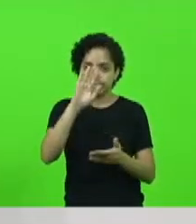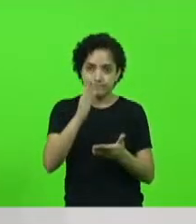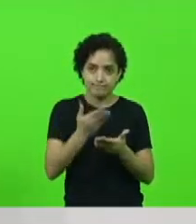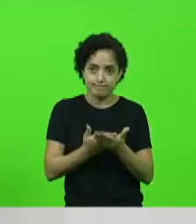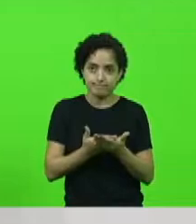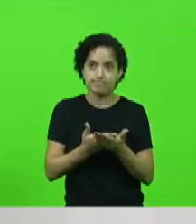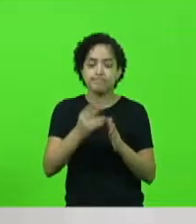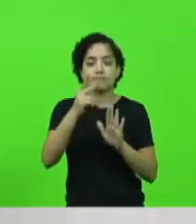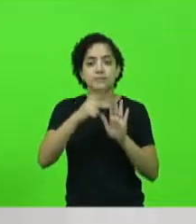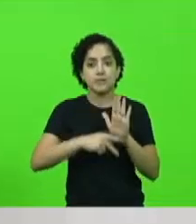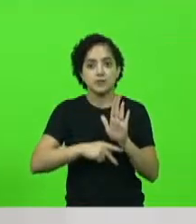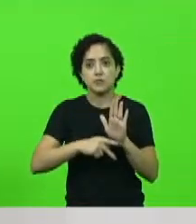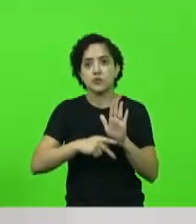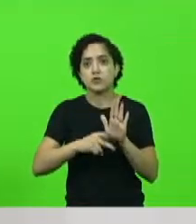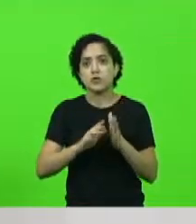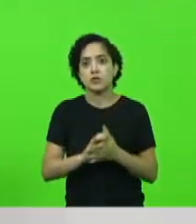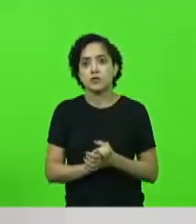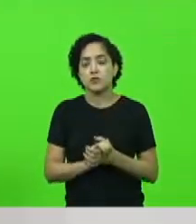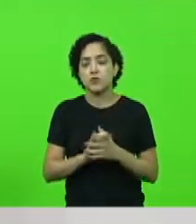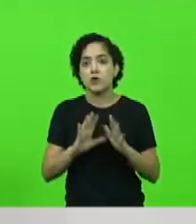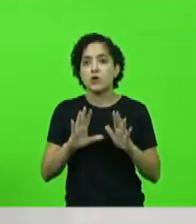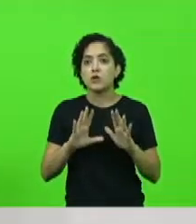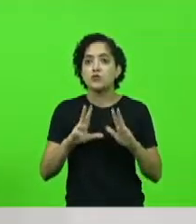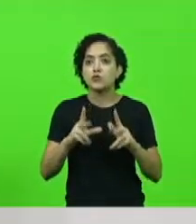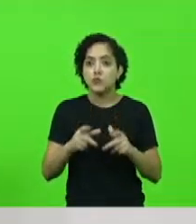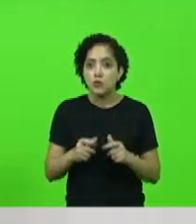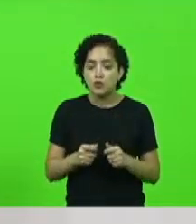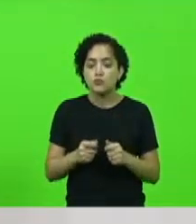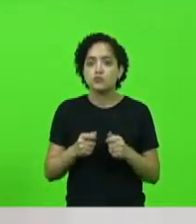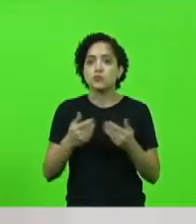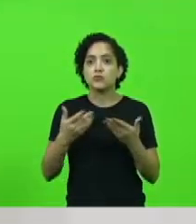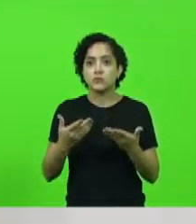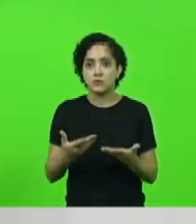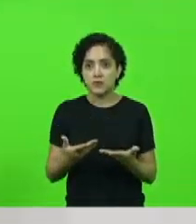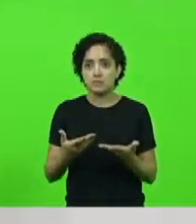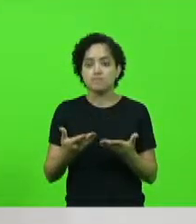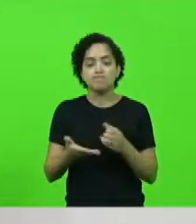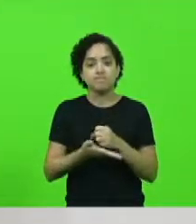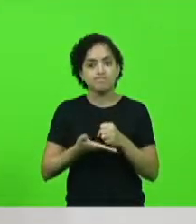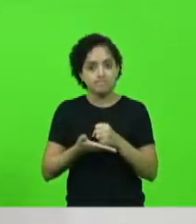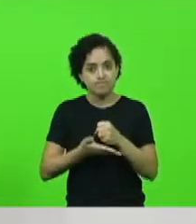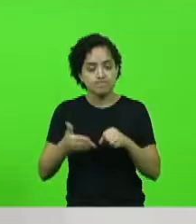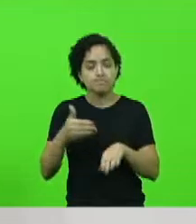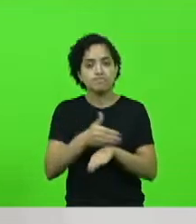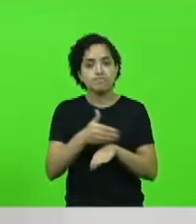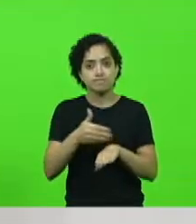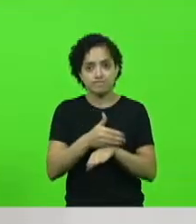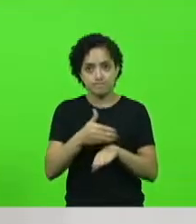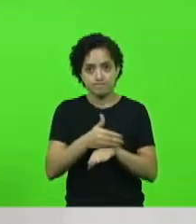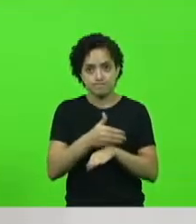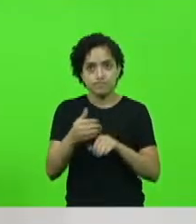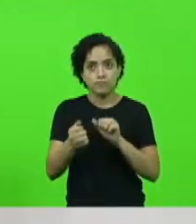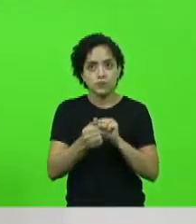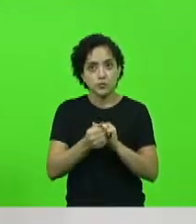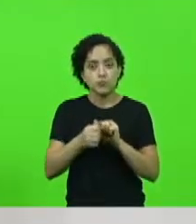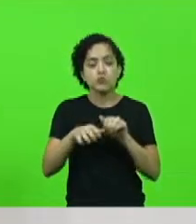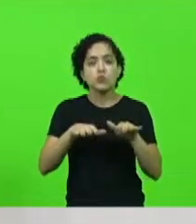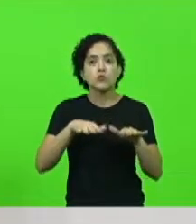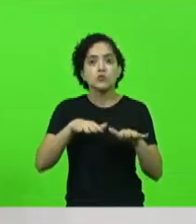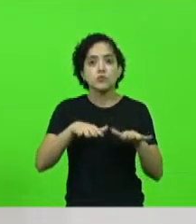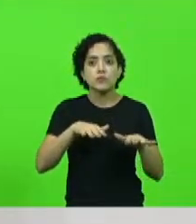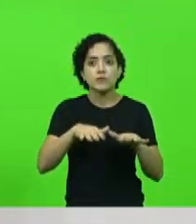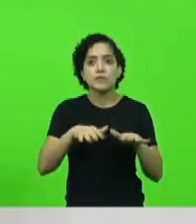projeto coletivo, onde todos tenham vez e voz, embasados na participação popular, junto aos movimentos sociais,